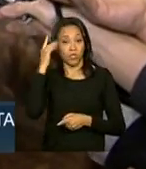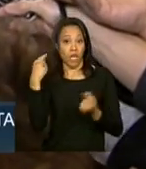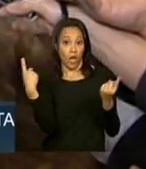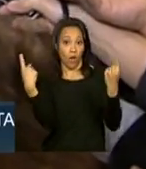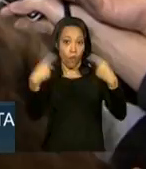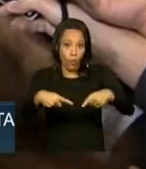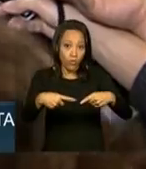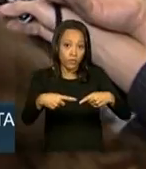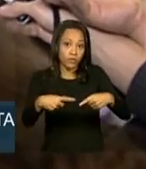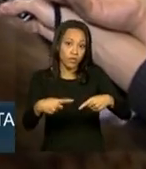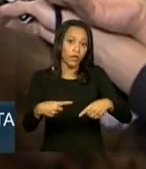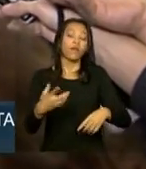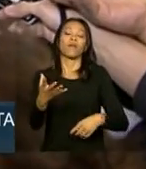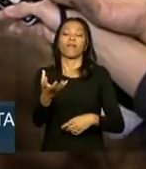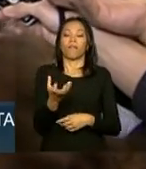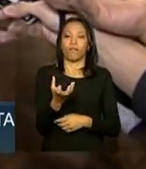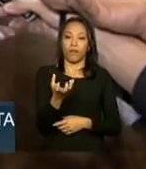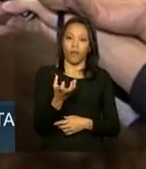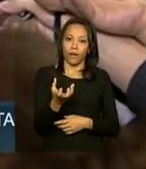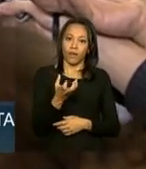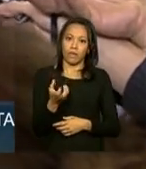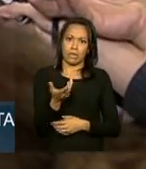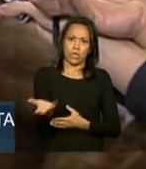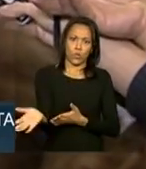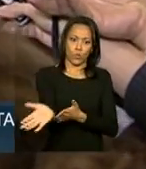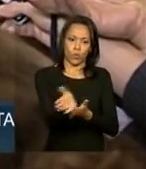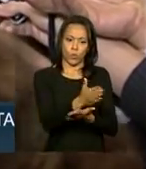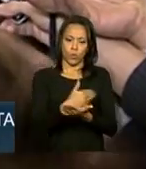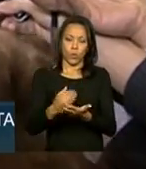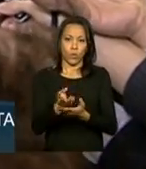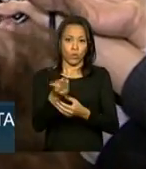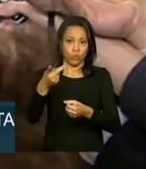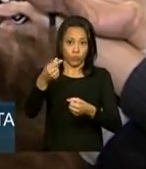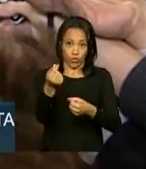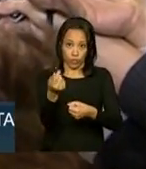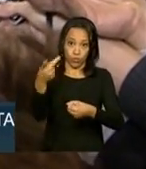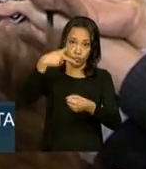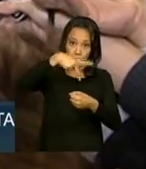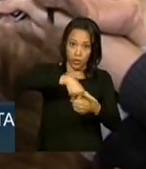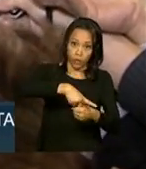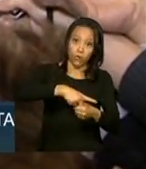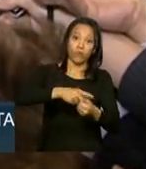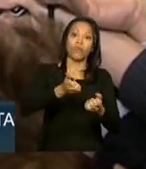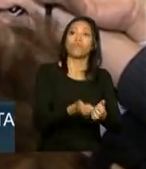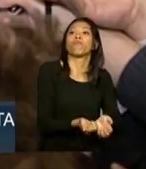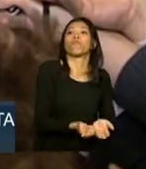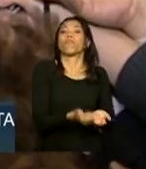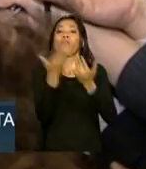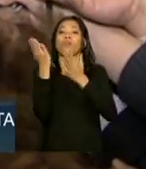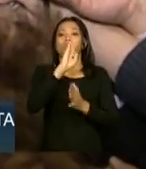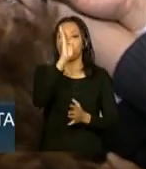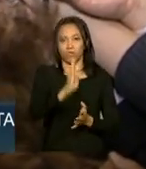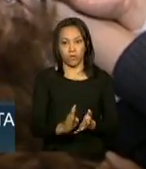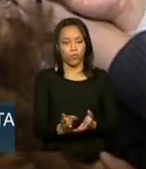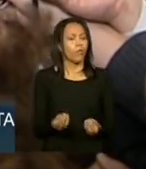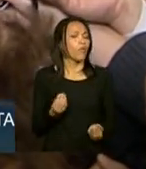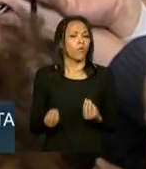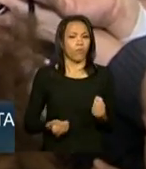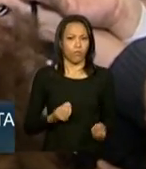local querem transferir a riqueza do pré-sal por outra forma para o exterior. De que